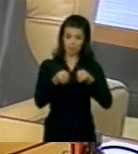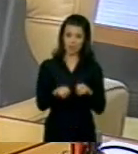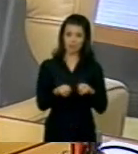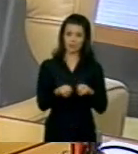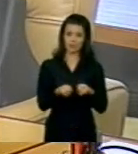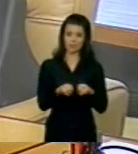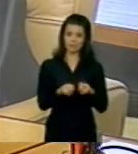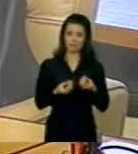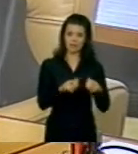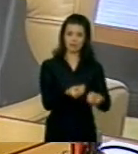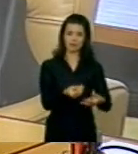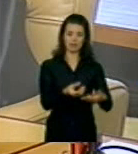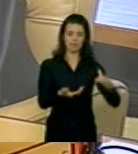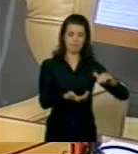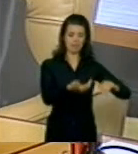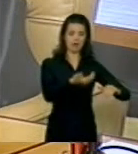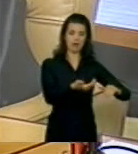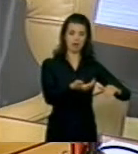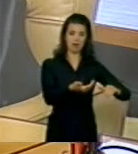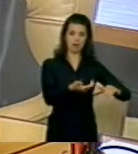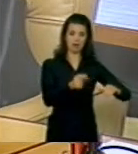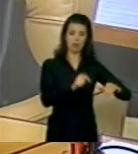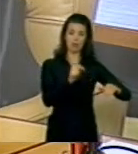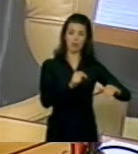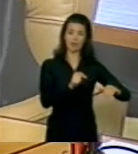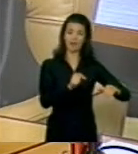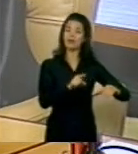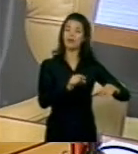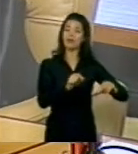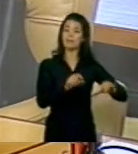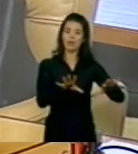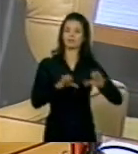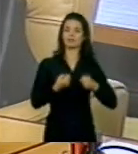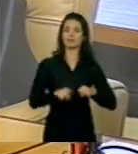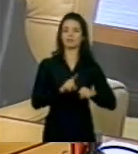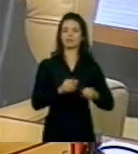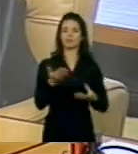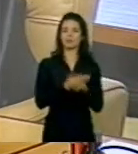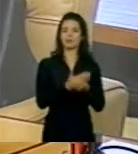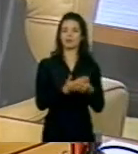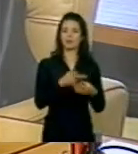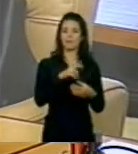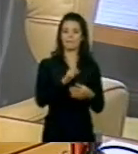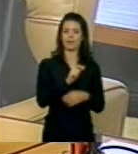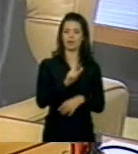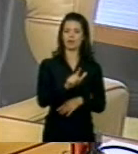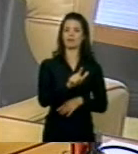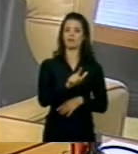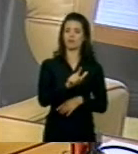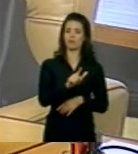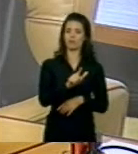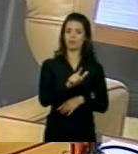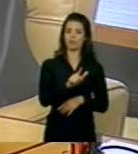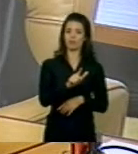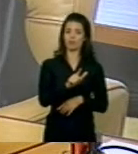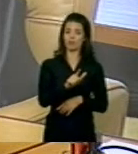as casas legislativas para assustar processos penais, nem de longe, em meu modo de ver, abarca o poder